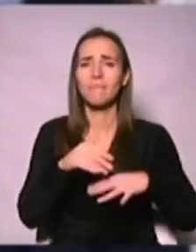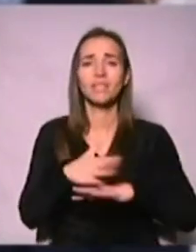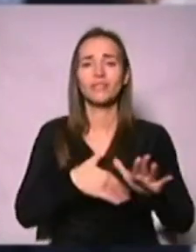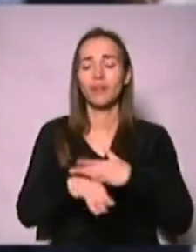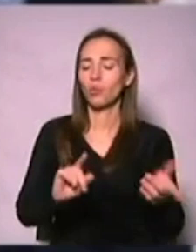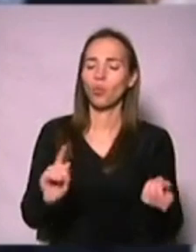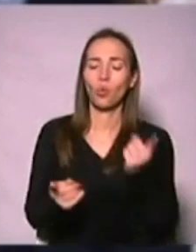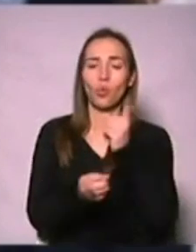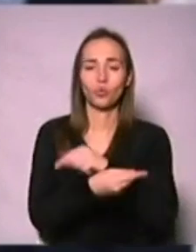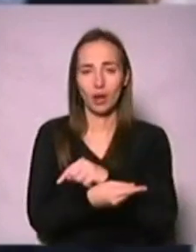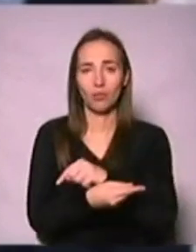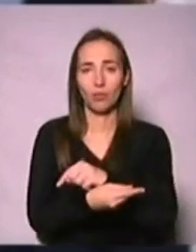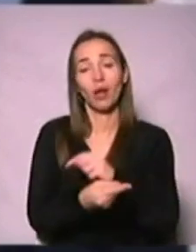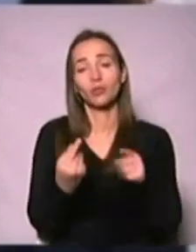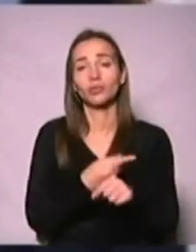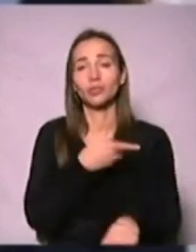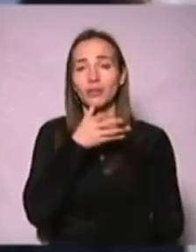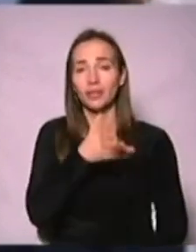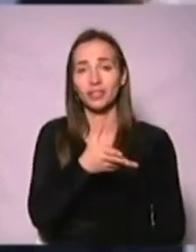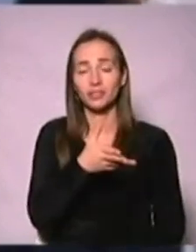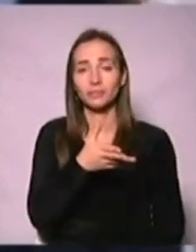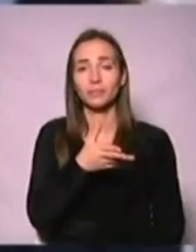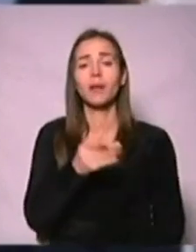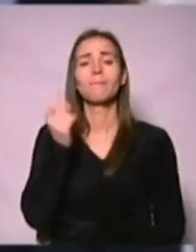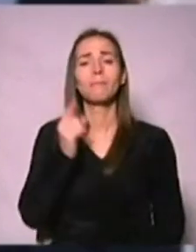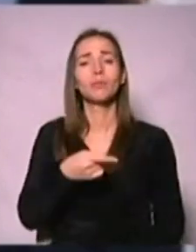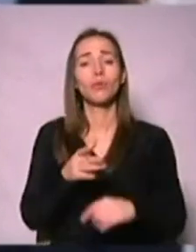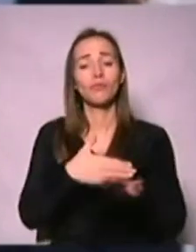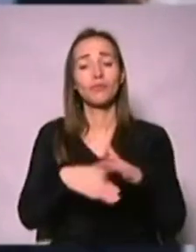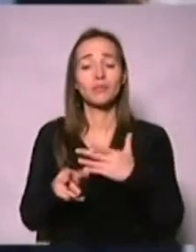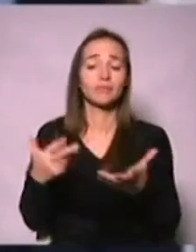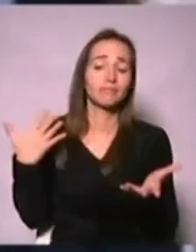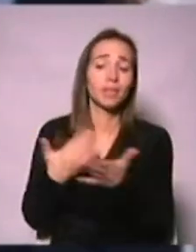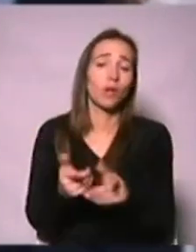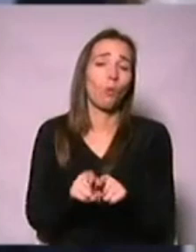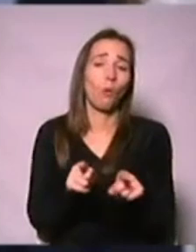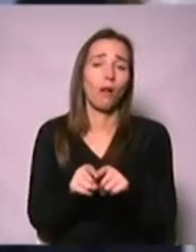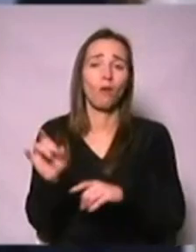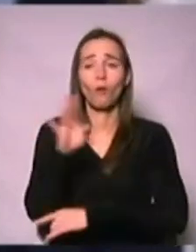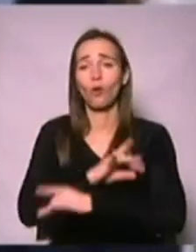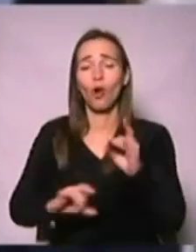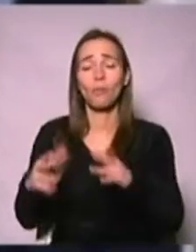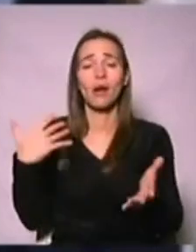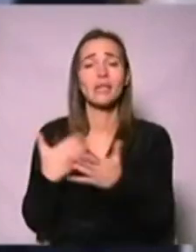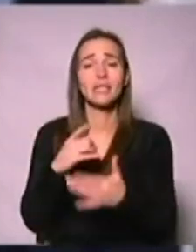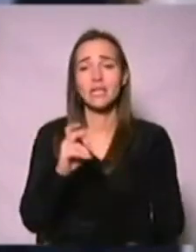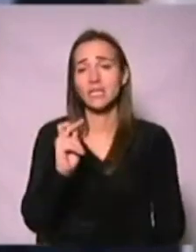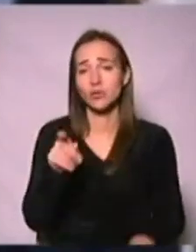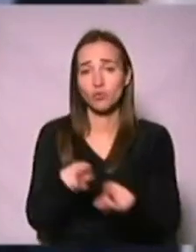exatamente contrário aquilo que diz Ela diz que mandou a fazer com Europa nestes seis anos de governação